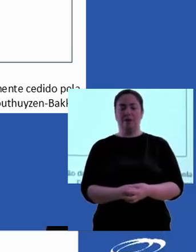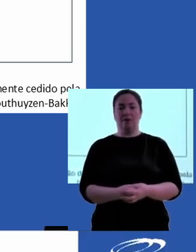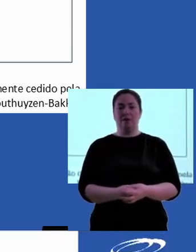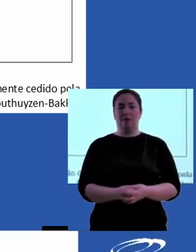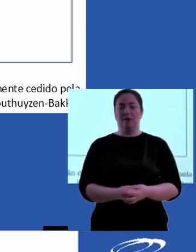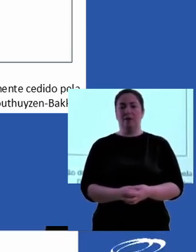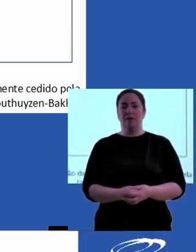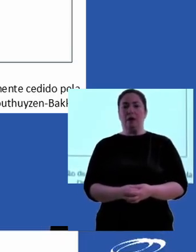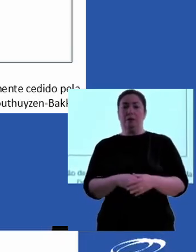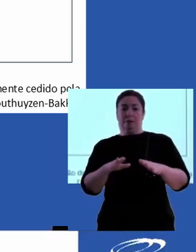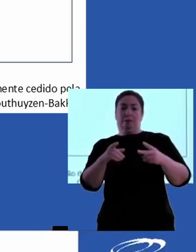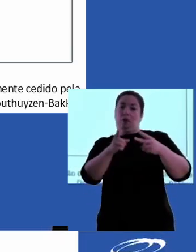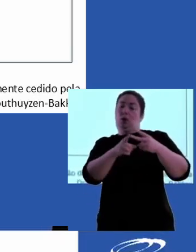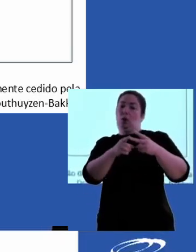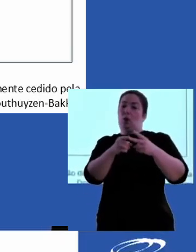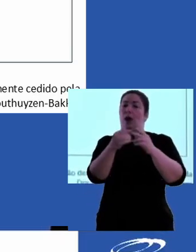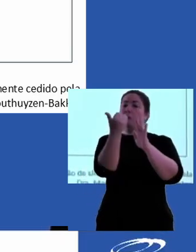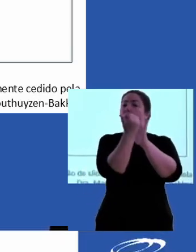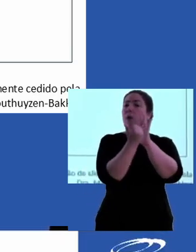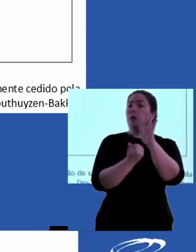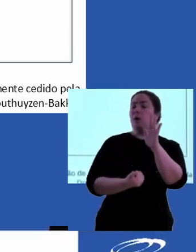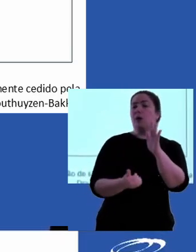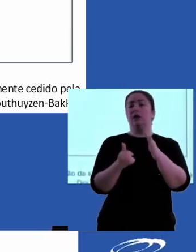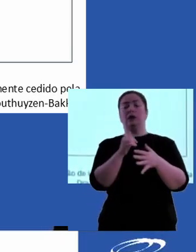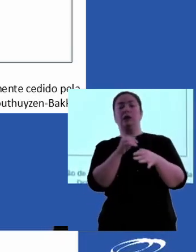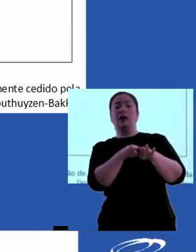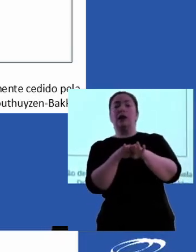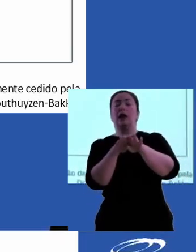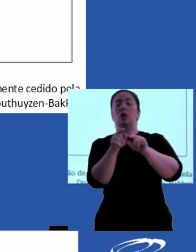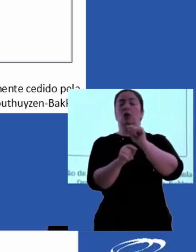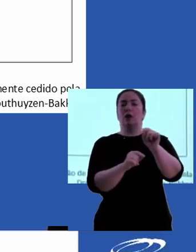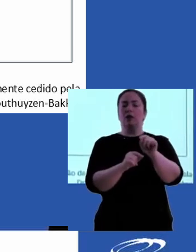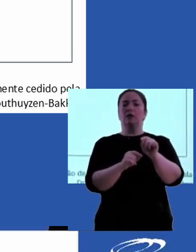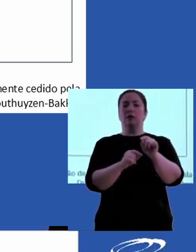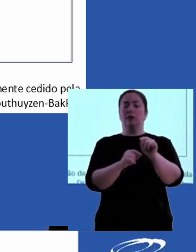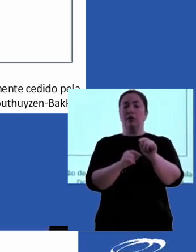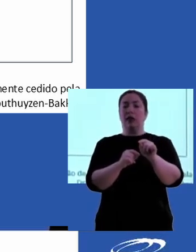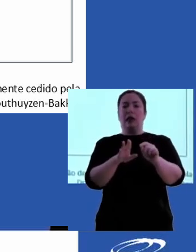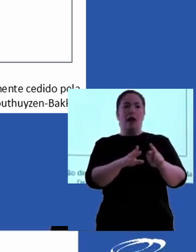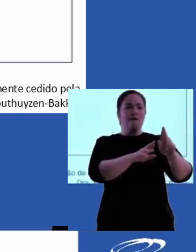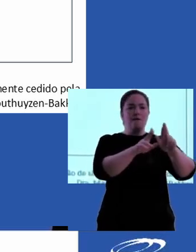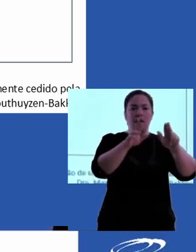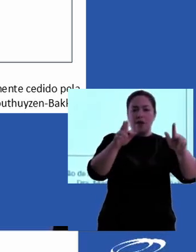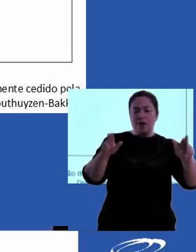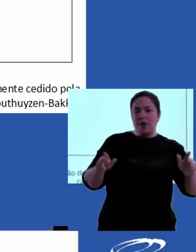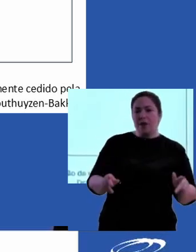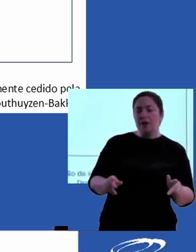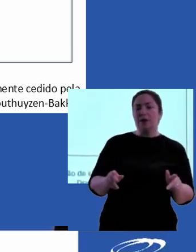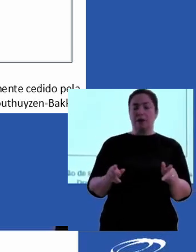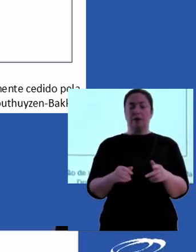Já um outro conjunto de critérios, que eles chamam de critérios de suporte, é onde residem as principais diferenças desse critério